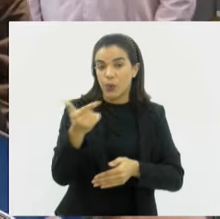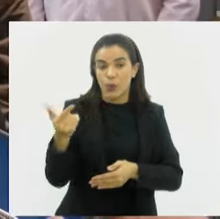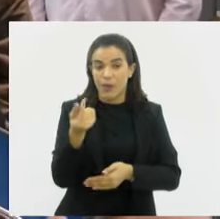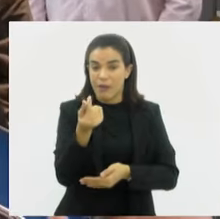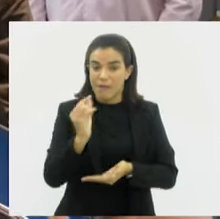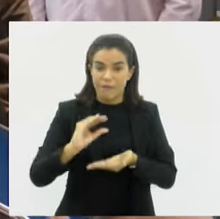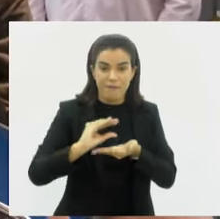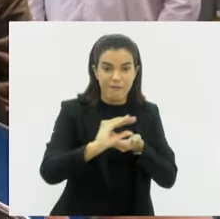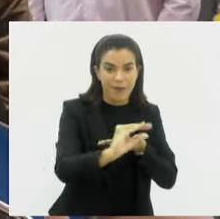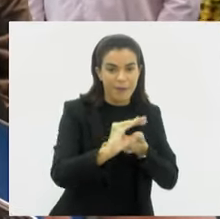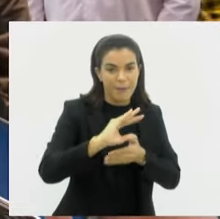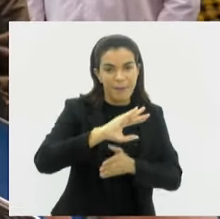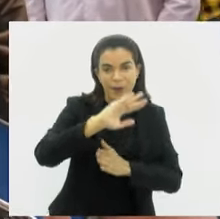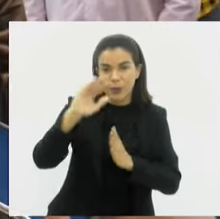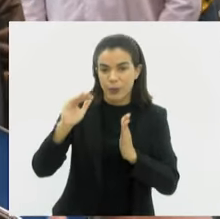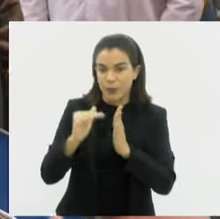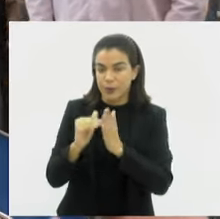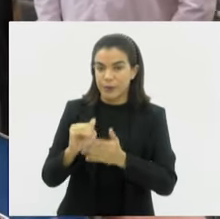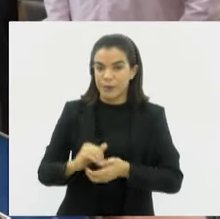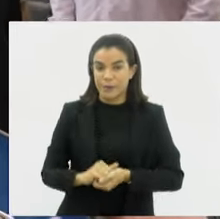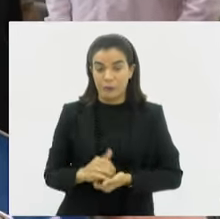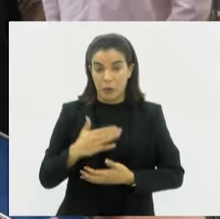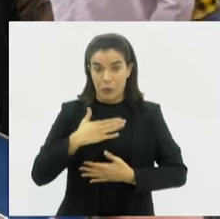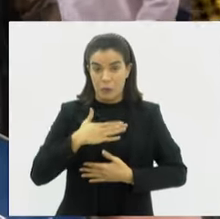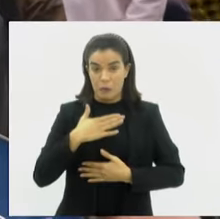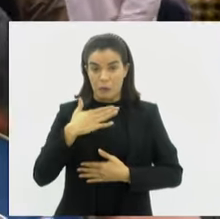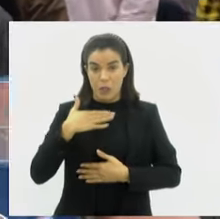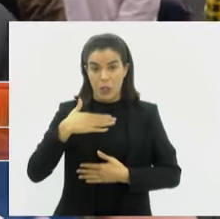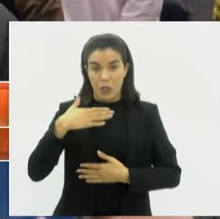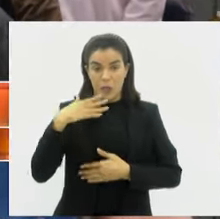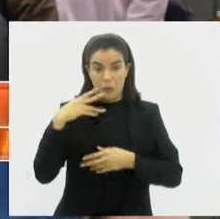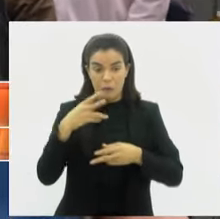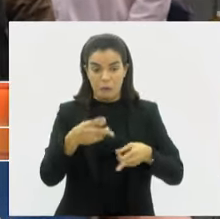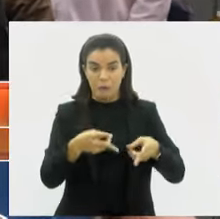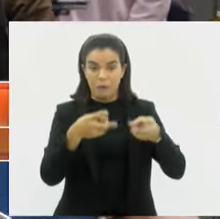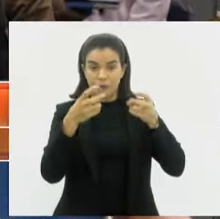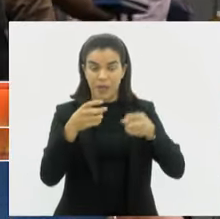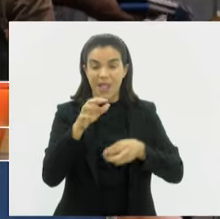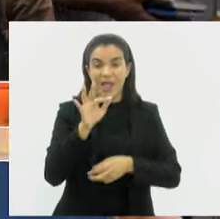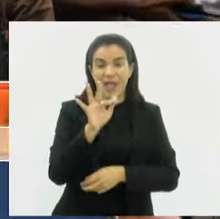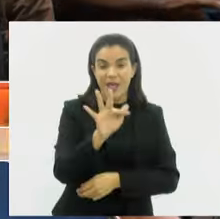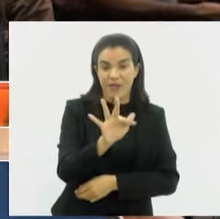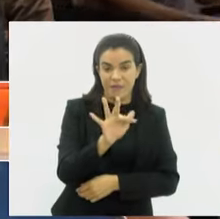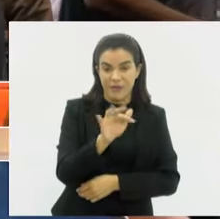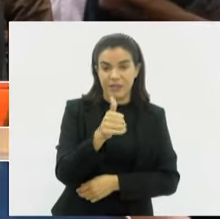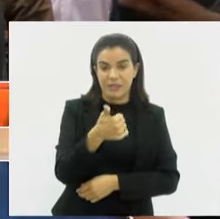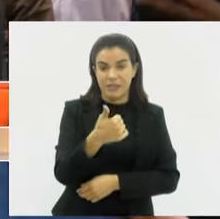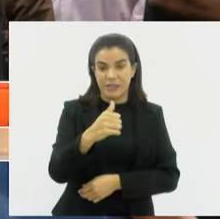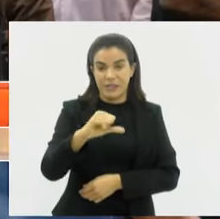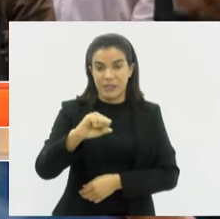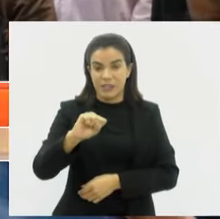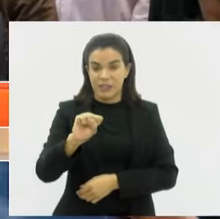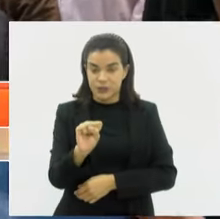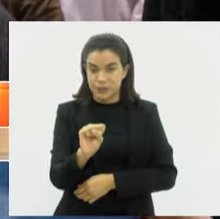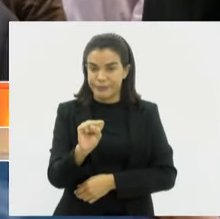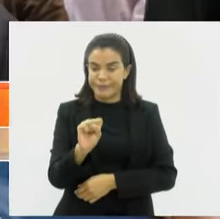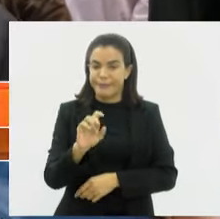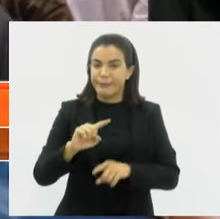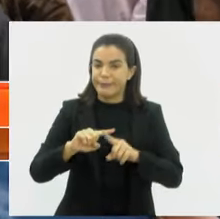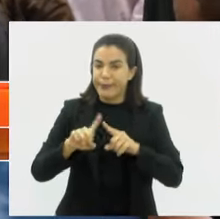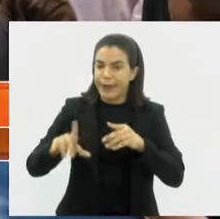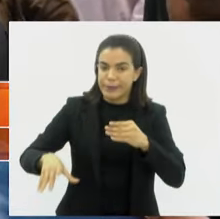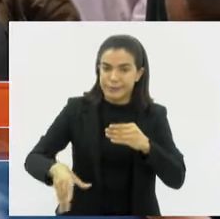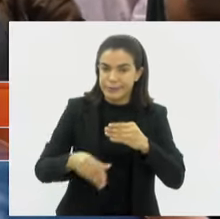tudo. No meu entendimento, mais prioritário é a EF-118. Mas não vai se implantar